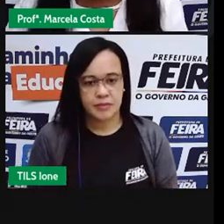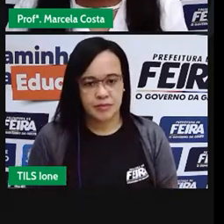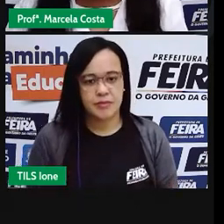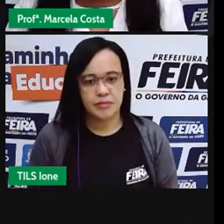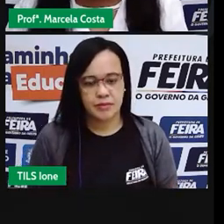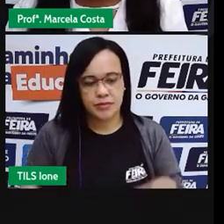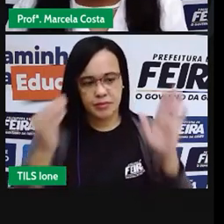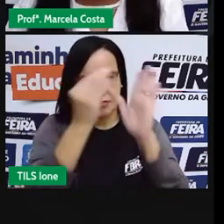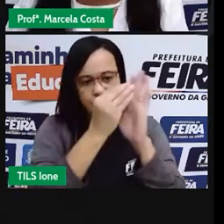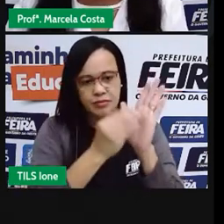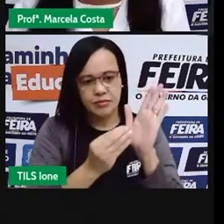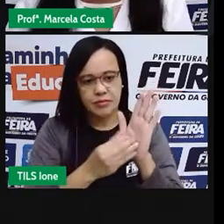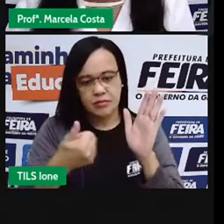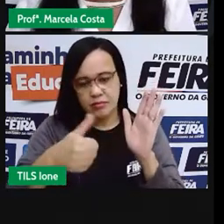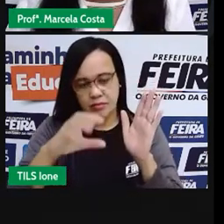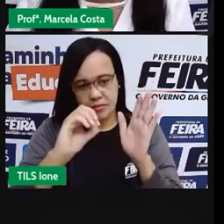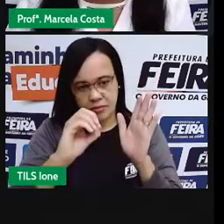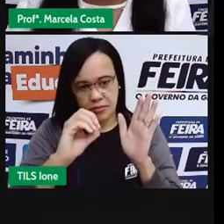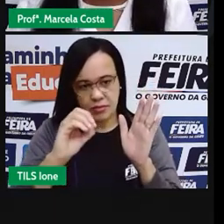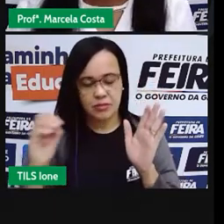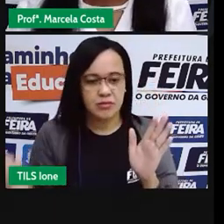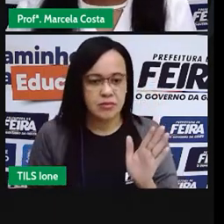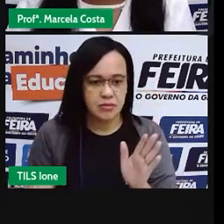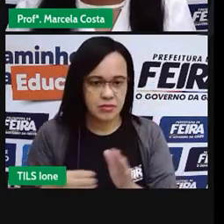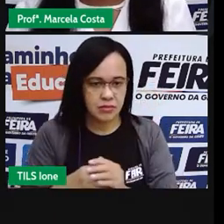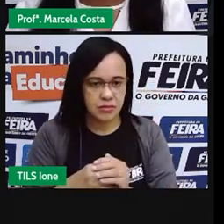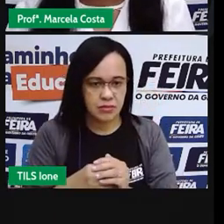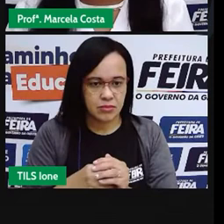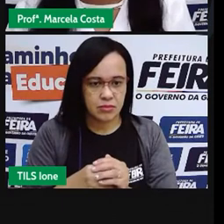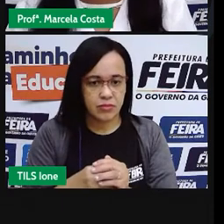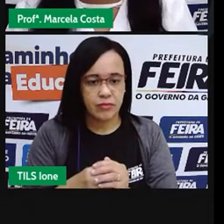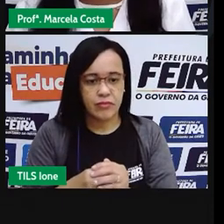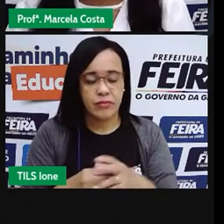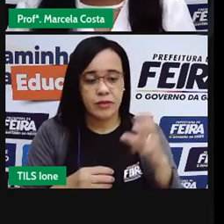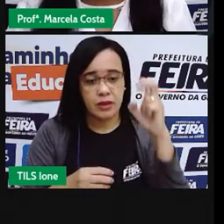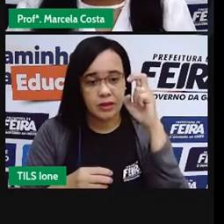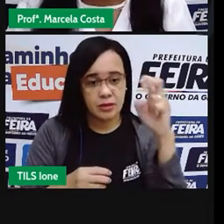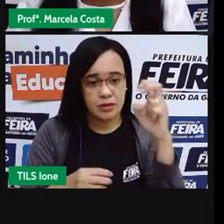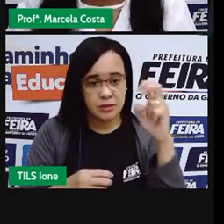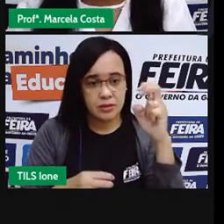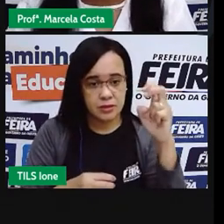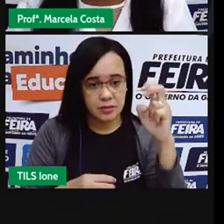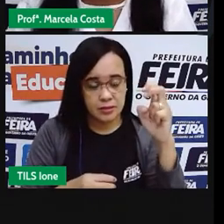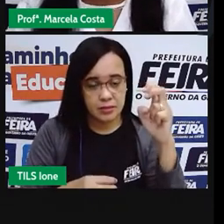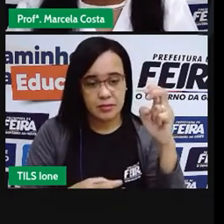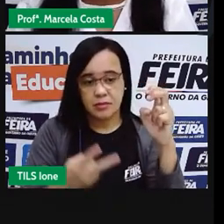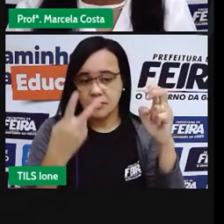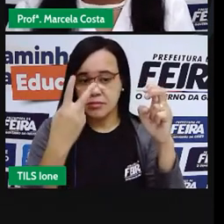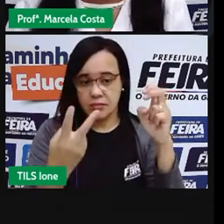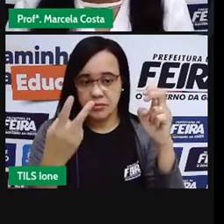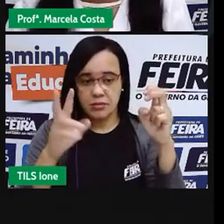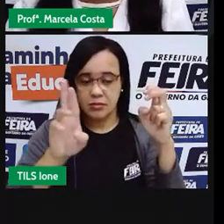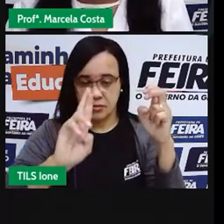R$10. Agora, sim, 5 notas de R$2.